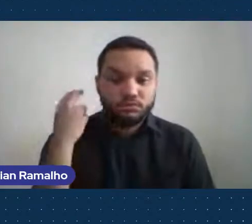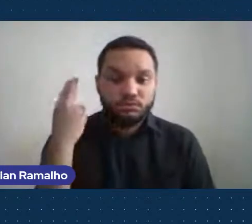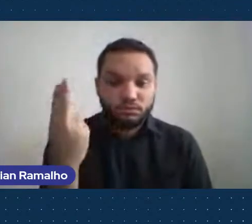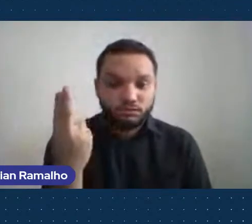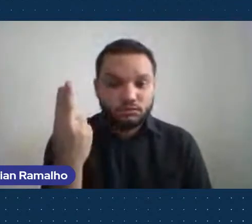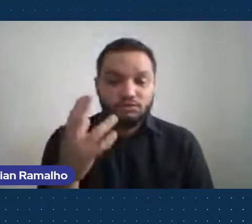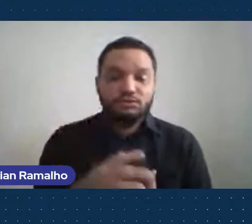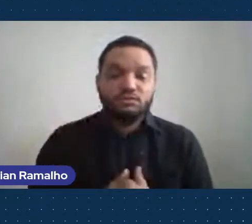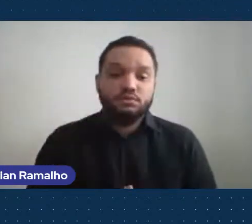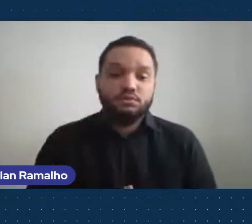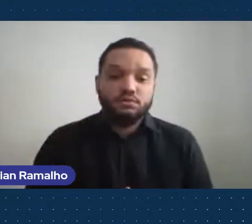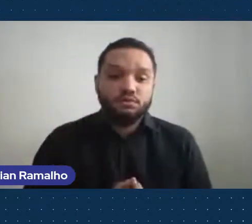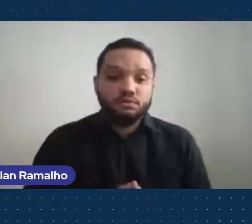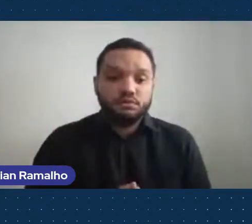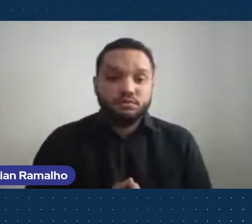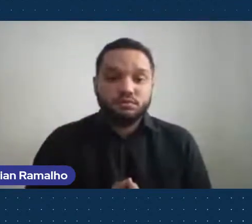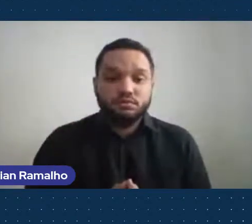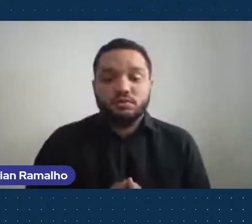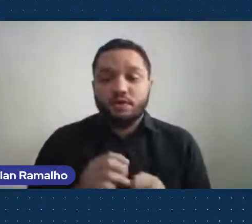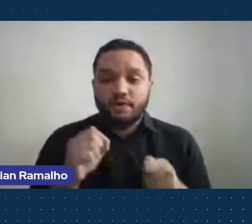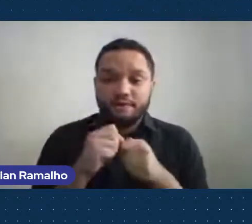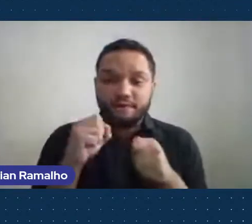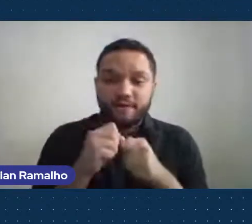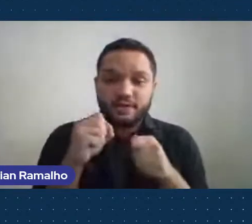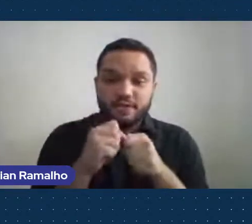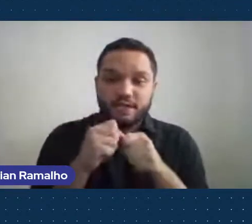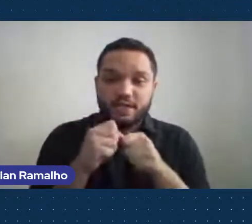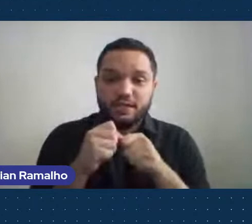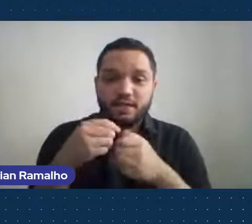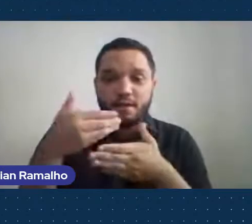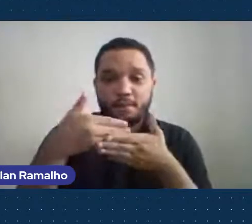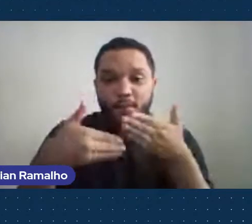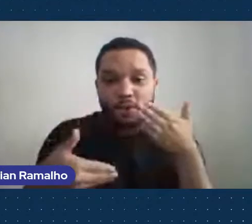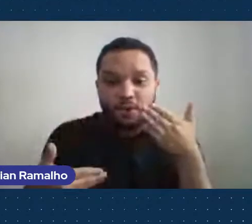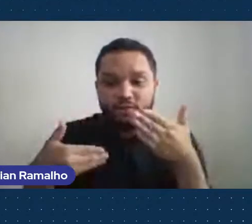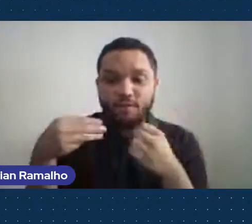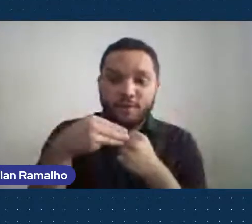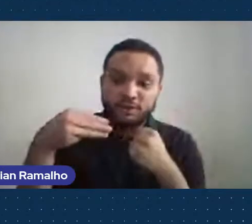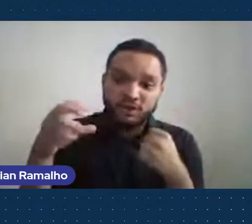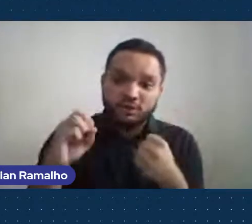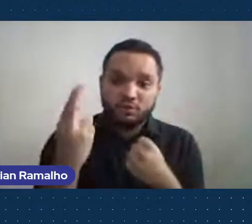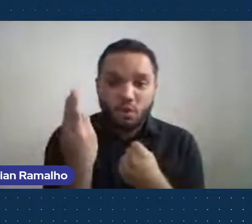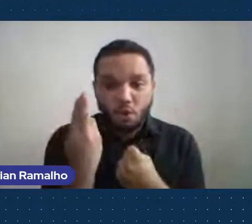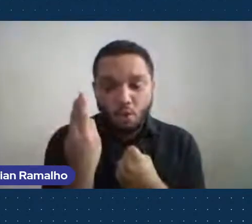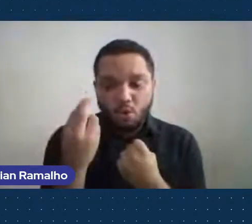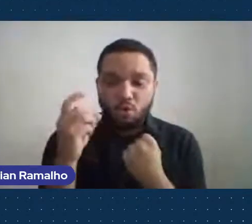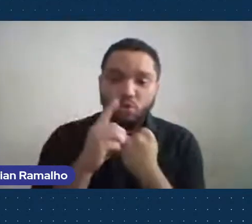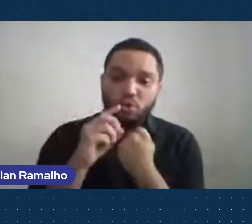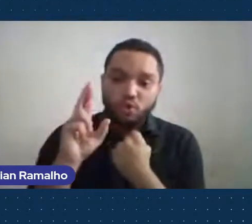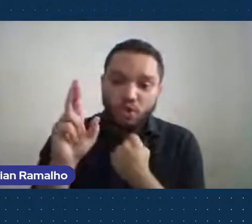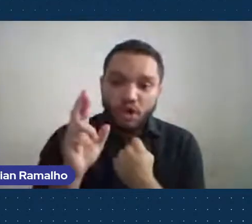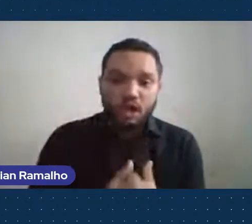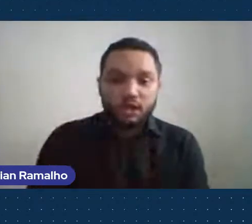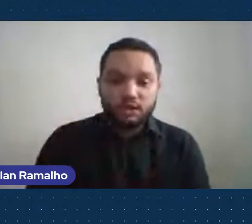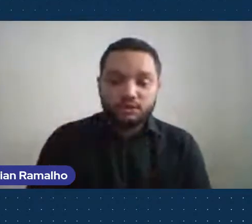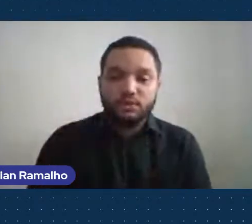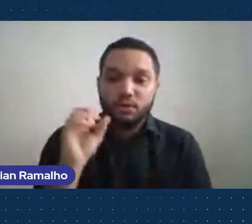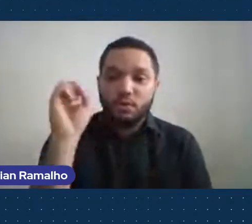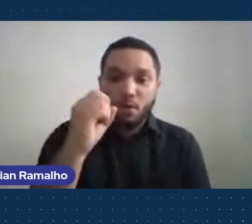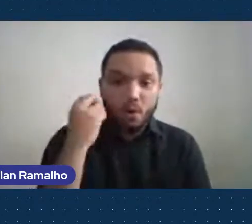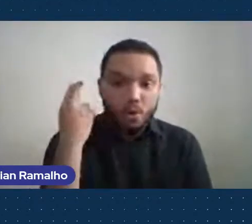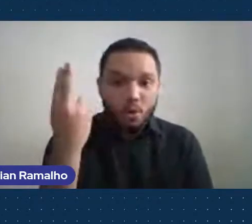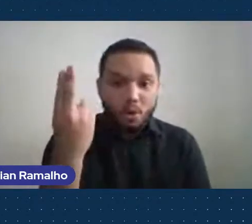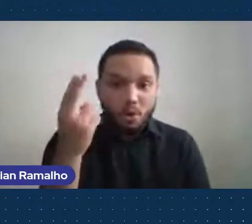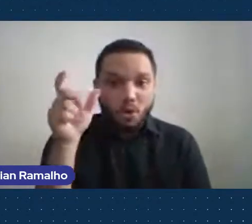vai concorrer a uma seleção de mestrado ou de doutorado, né? Ou você foi contratado por